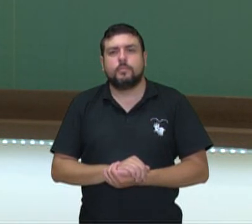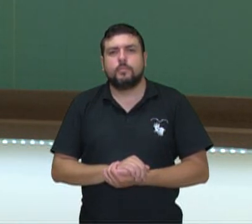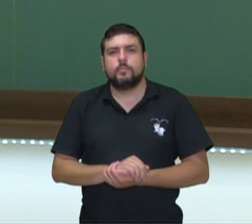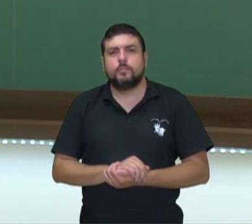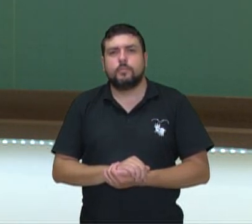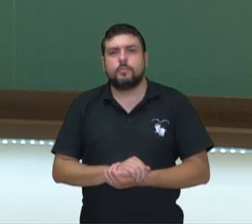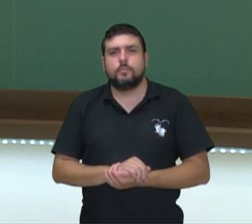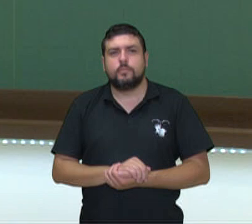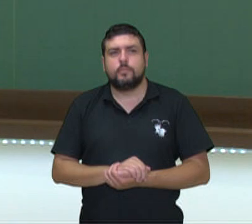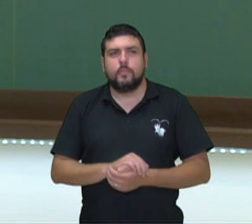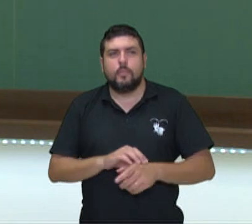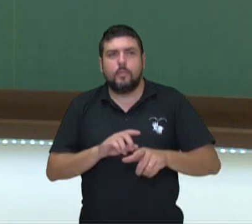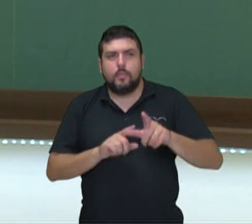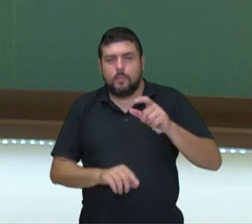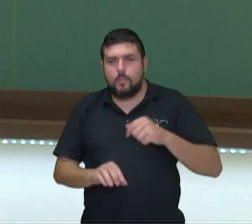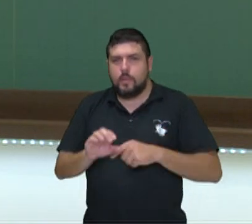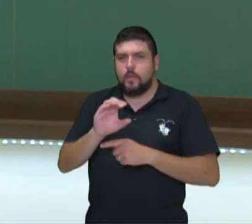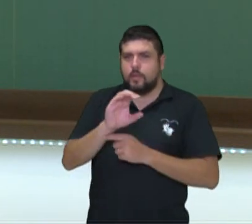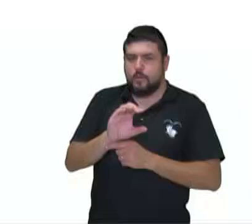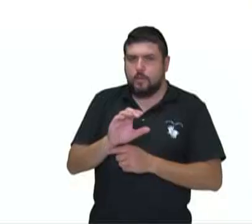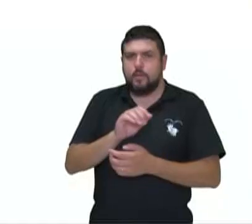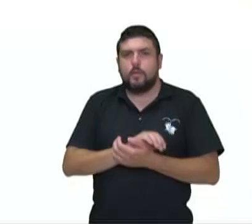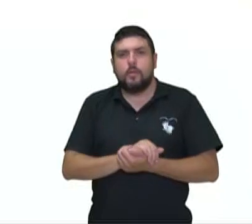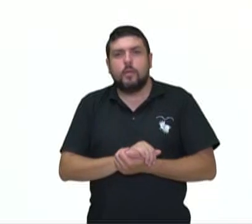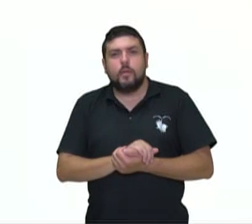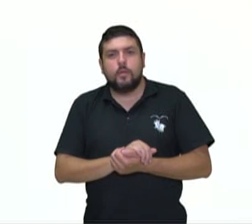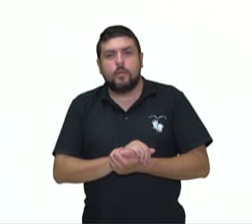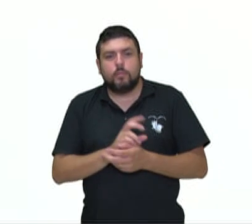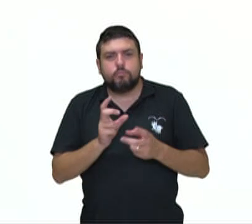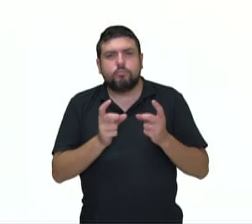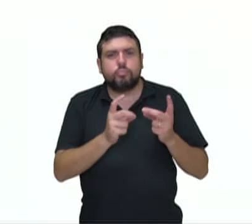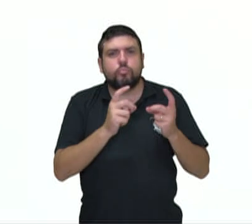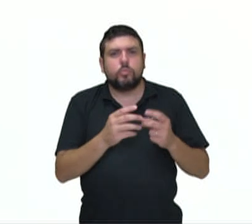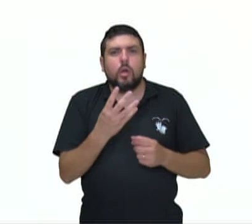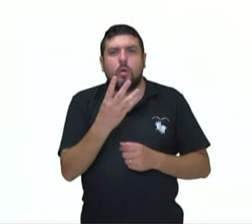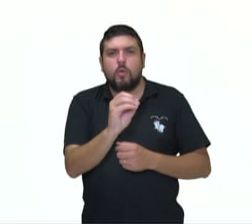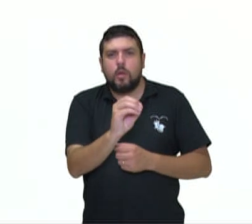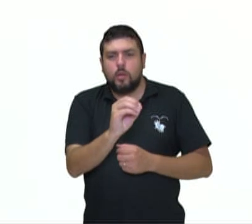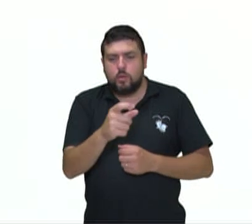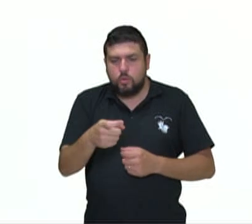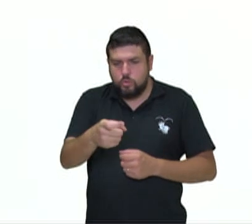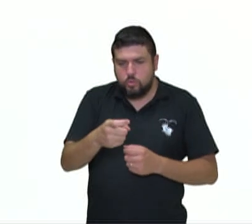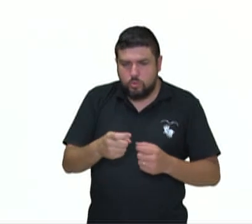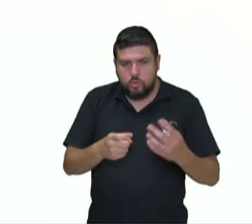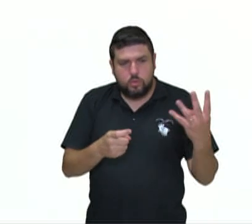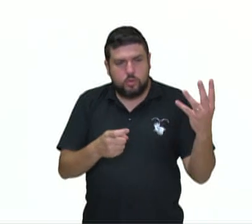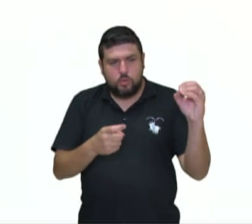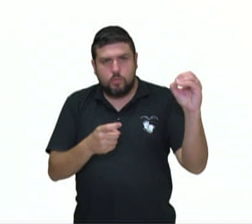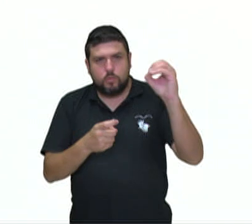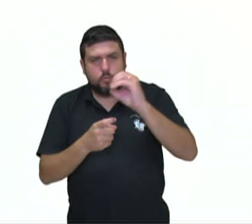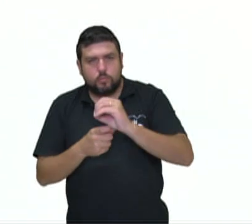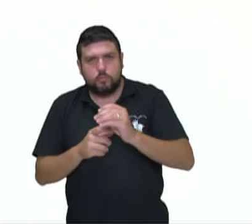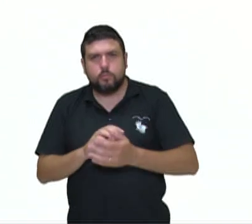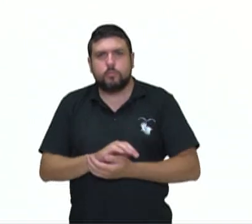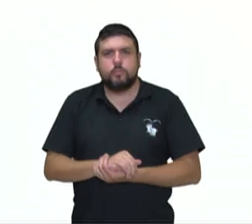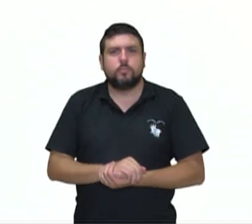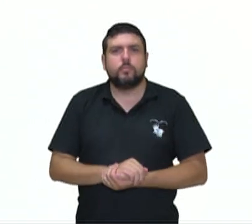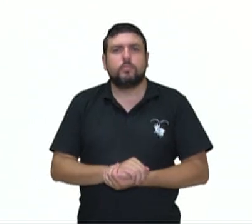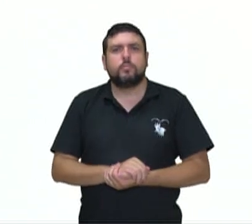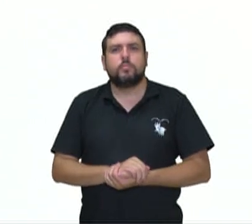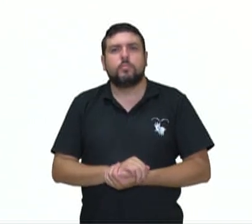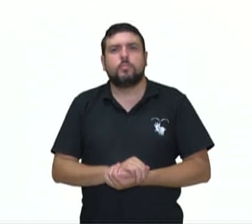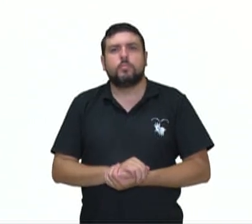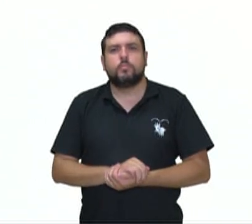Na produção aqui, ó, na venda de 40 unidades, 40 vezes 5, 200, menos 230,